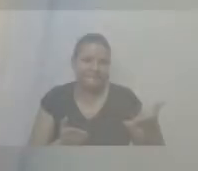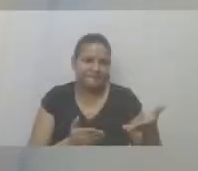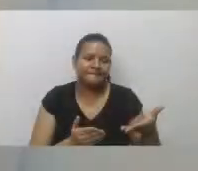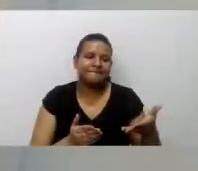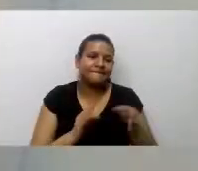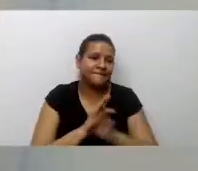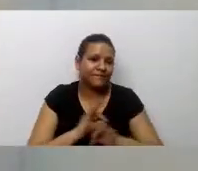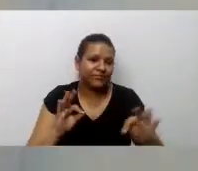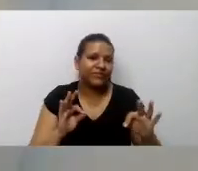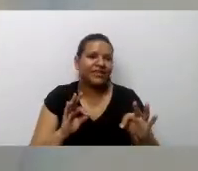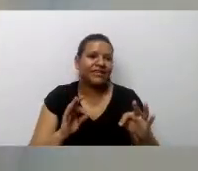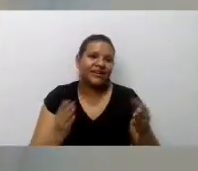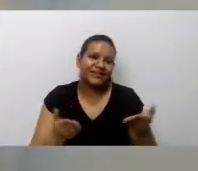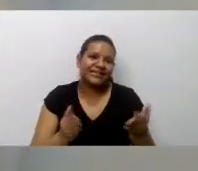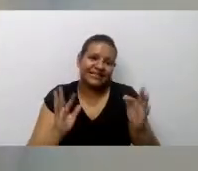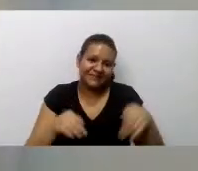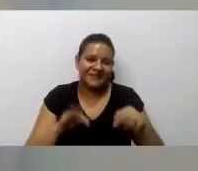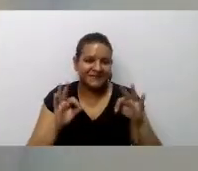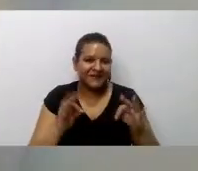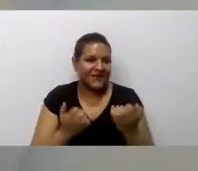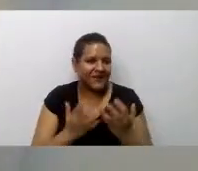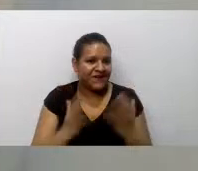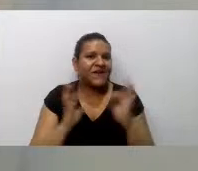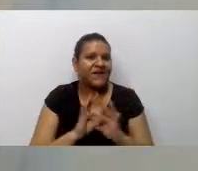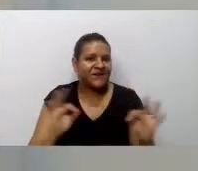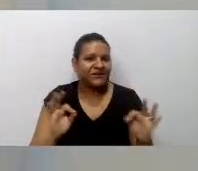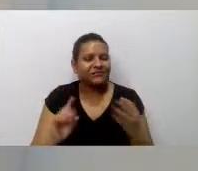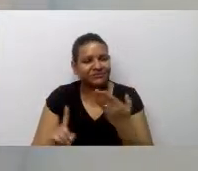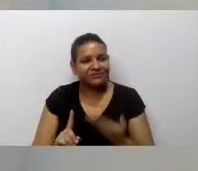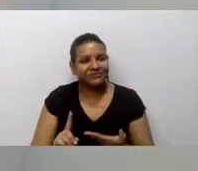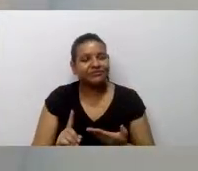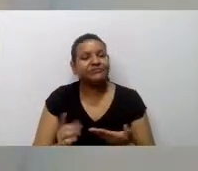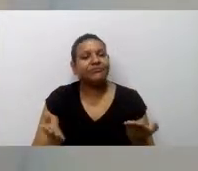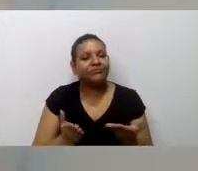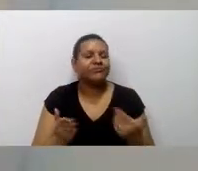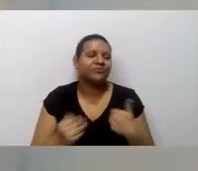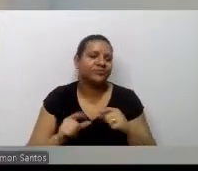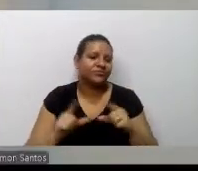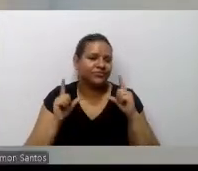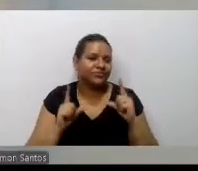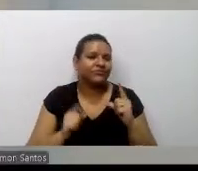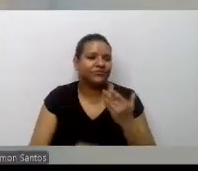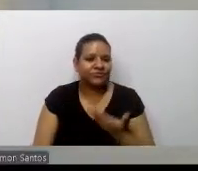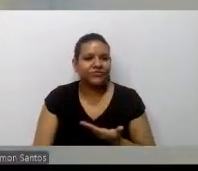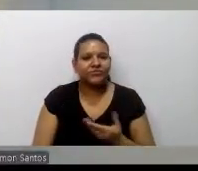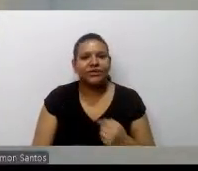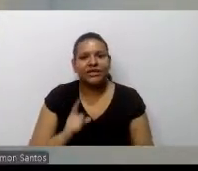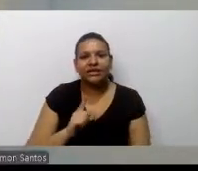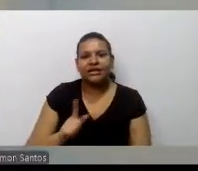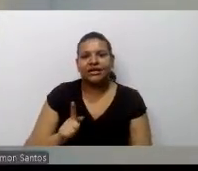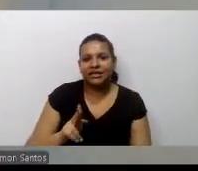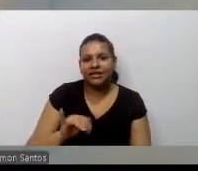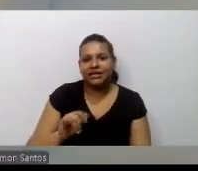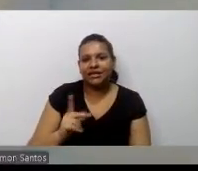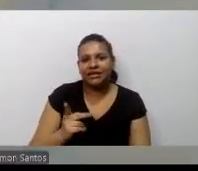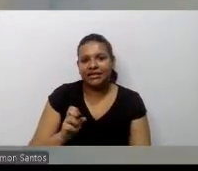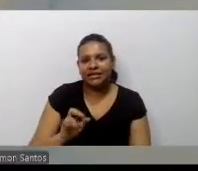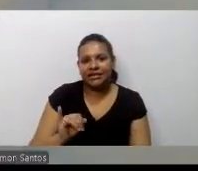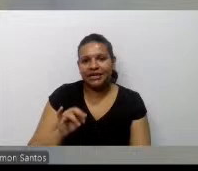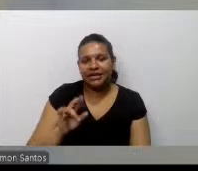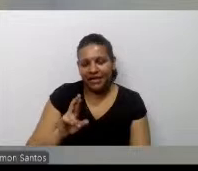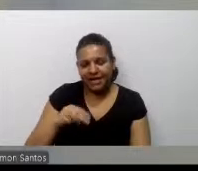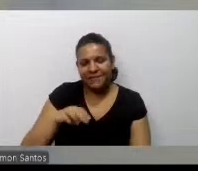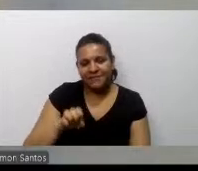com ótimas ferramentas e métodos apresentados pelo professor. E eu estou aqui com o Guilherme Meira agora comigo e gostaria de abrir para as